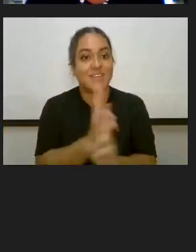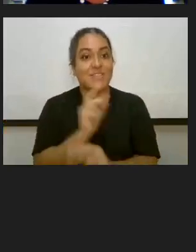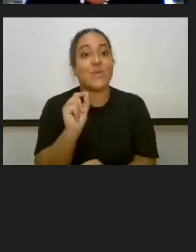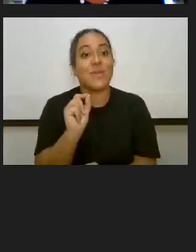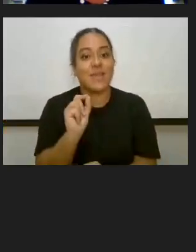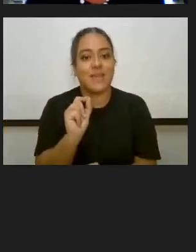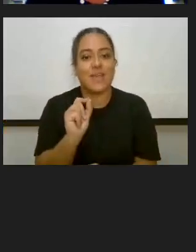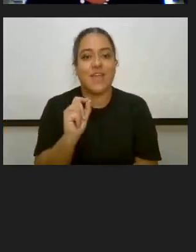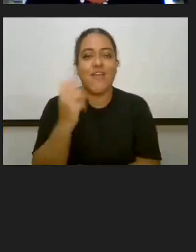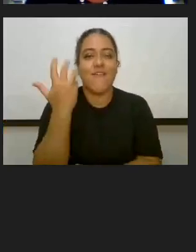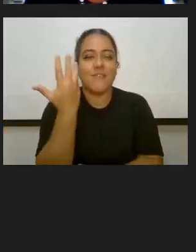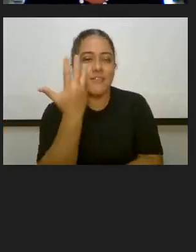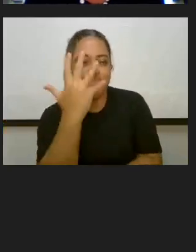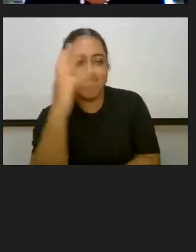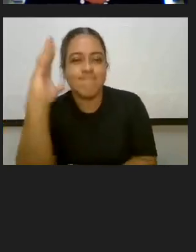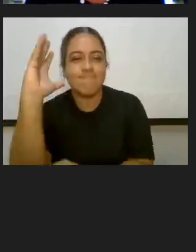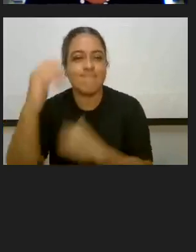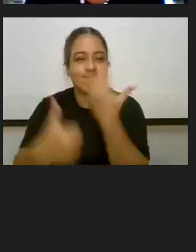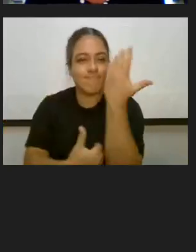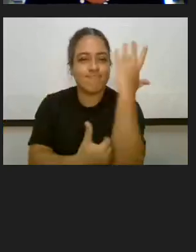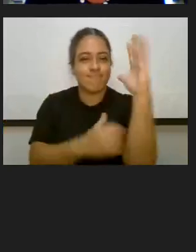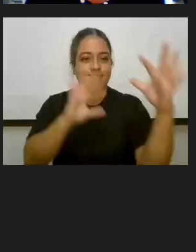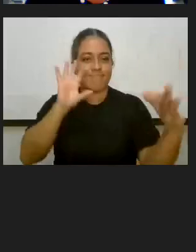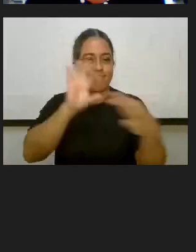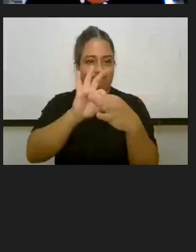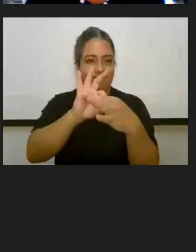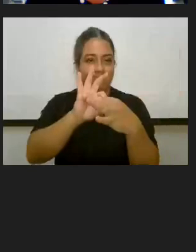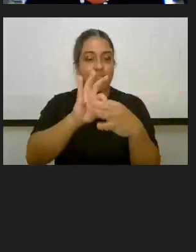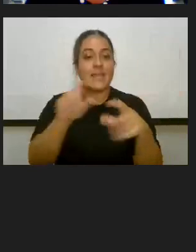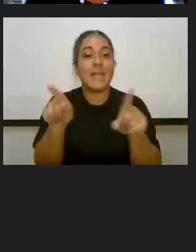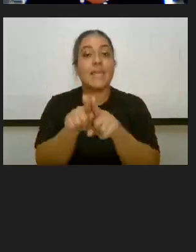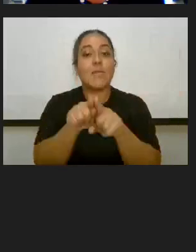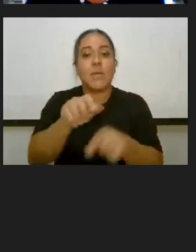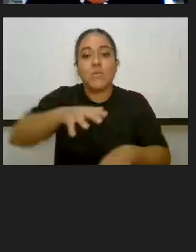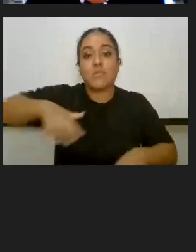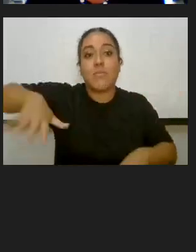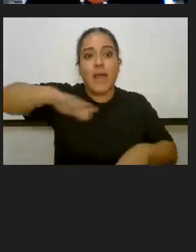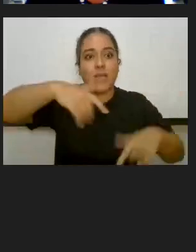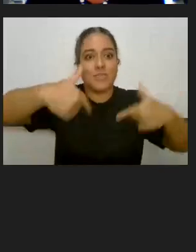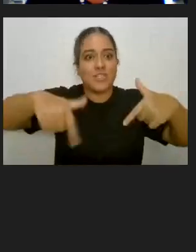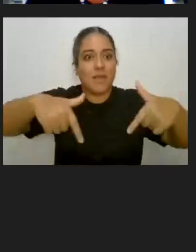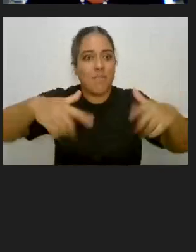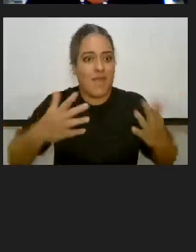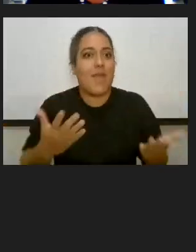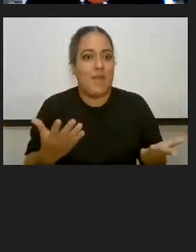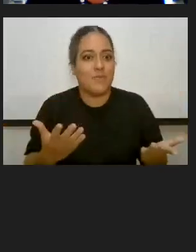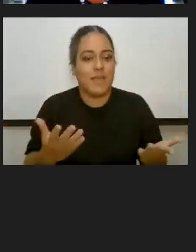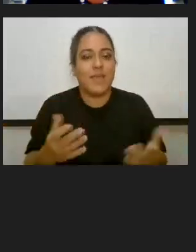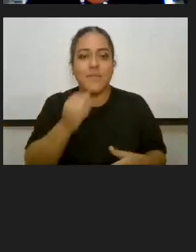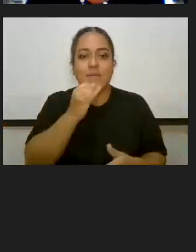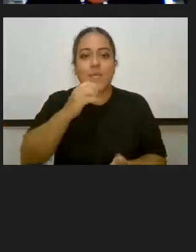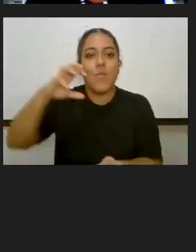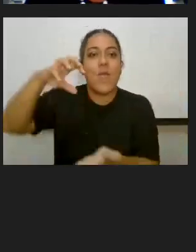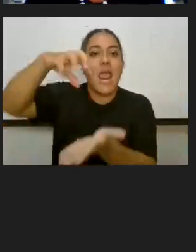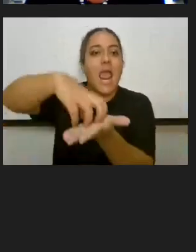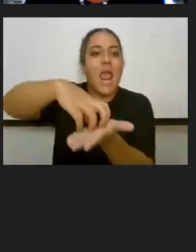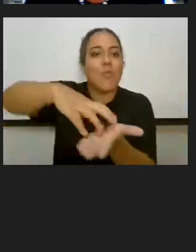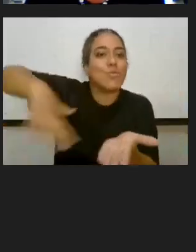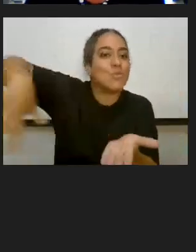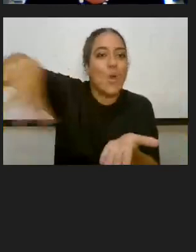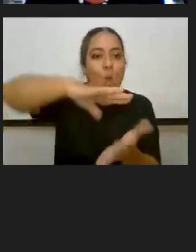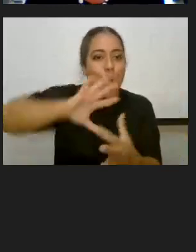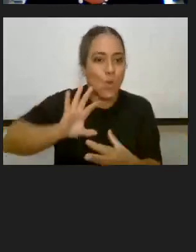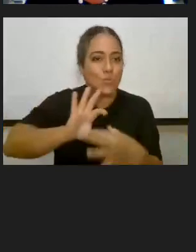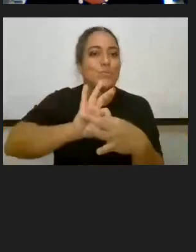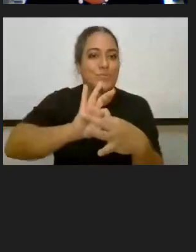a natureza, e o espaço de trabalho como um todo, o campus como um todo. E, no